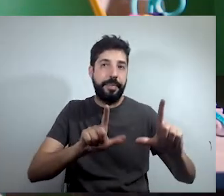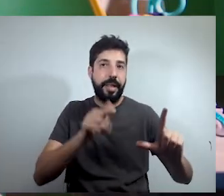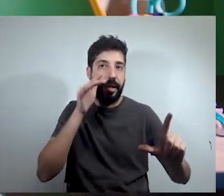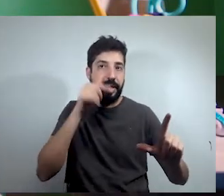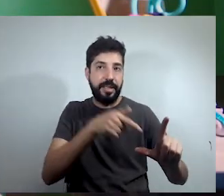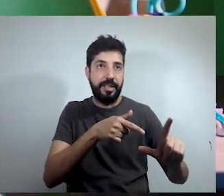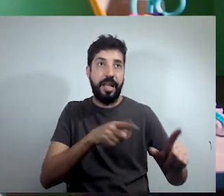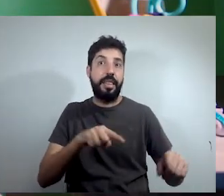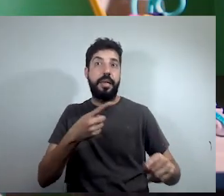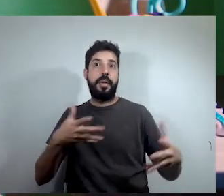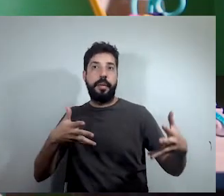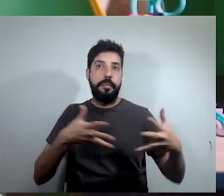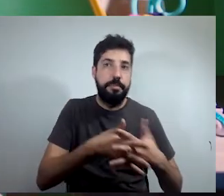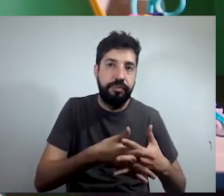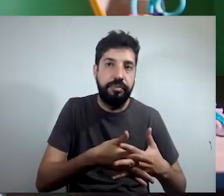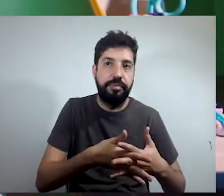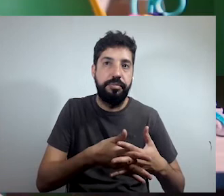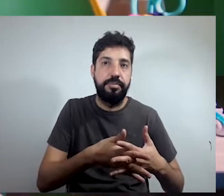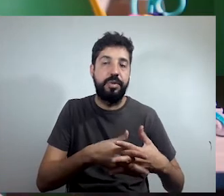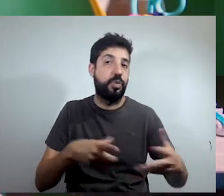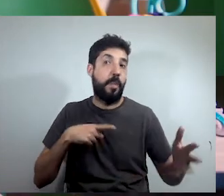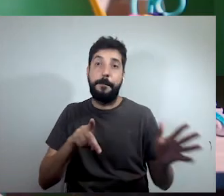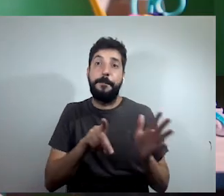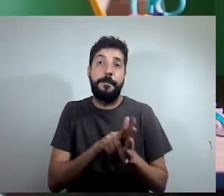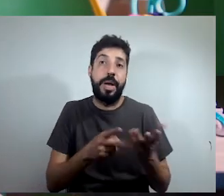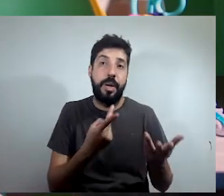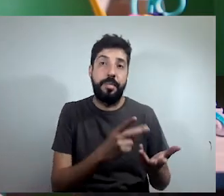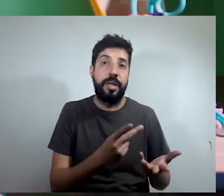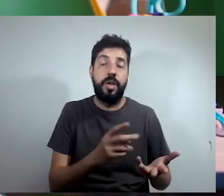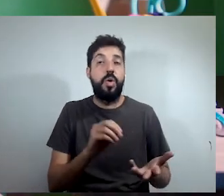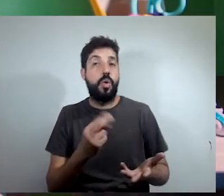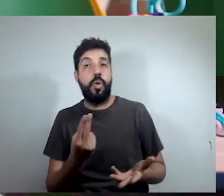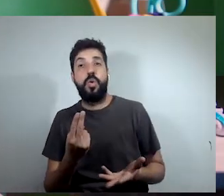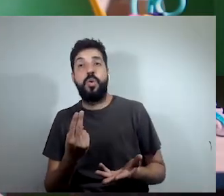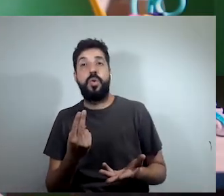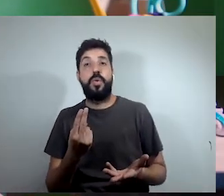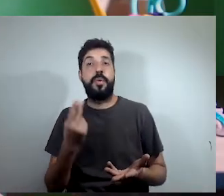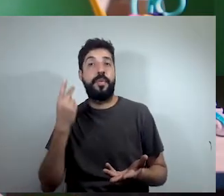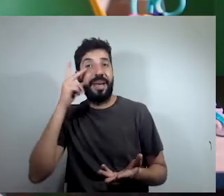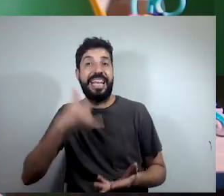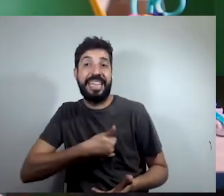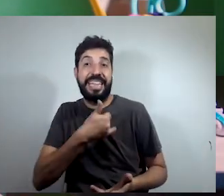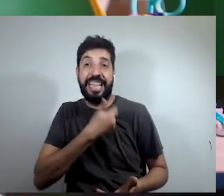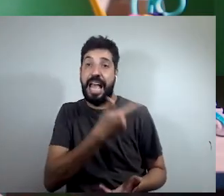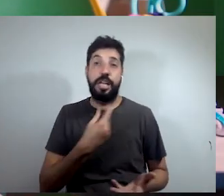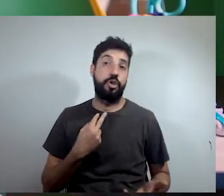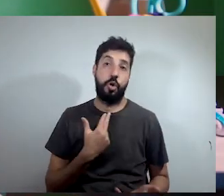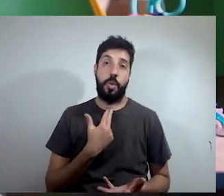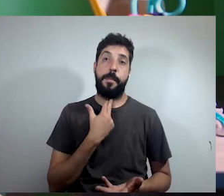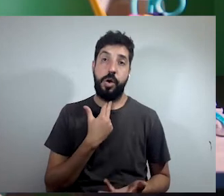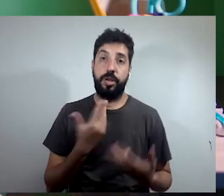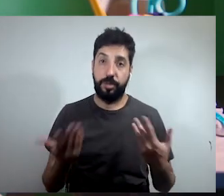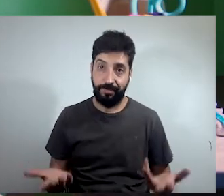dá uma treta depois, que não está adequado, ou para aquela criança ou para a própria faixa etária dela.